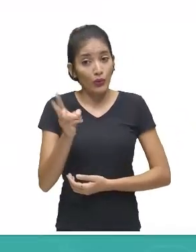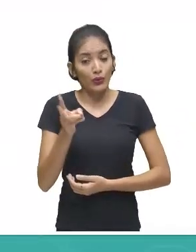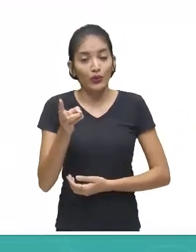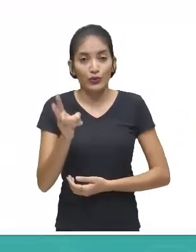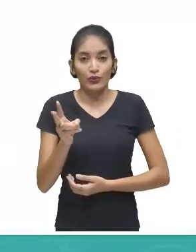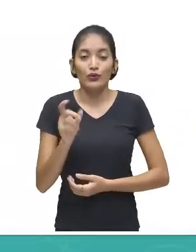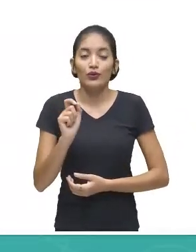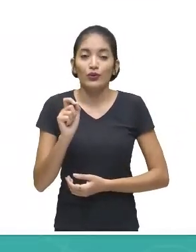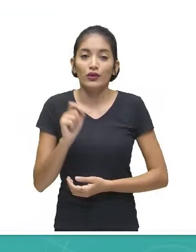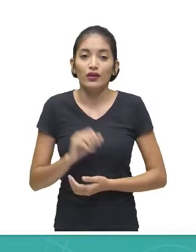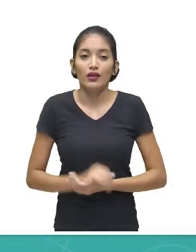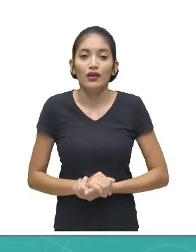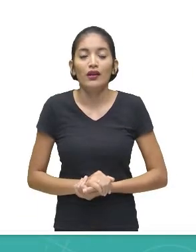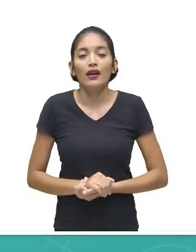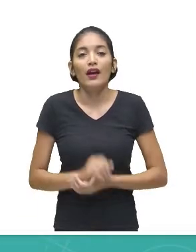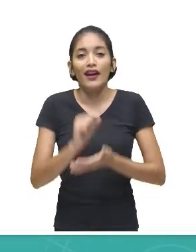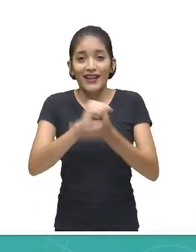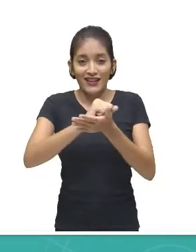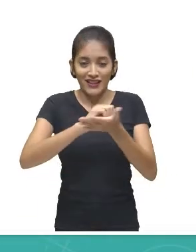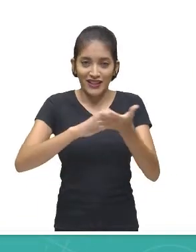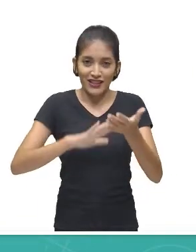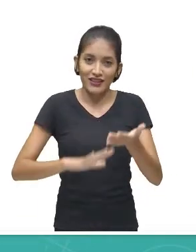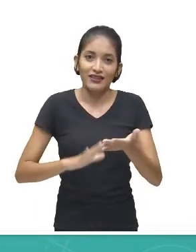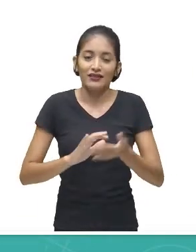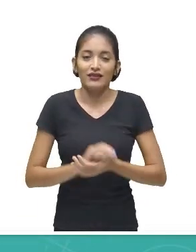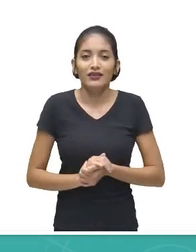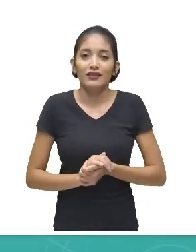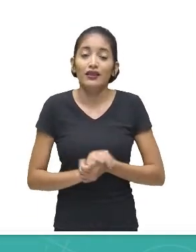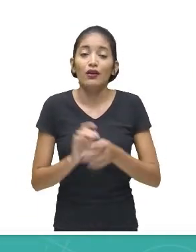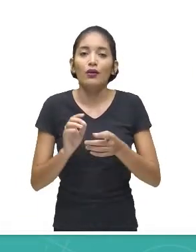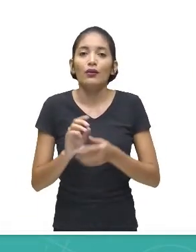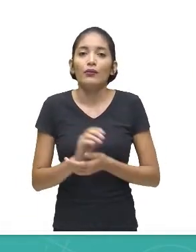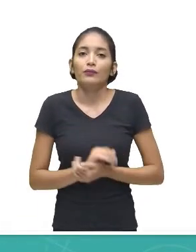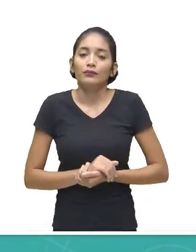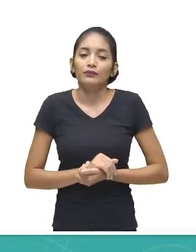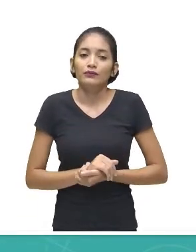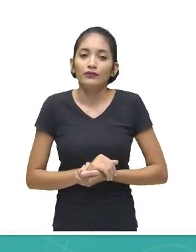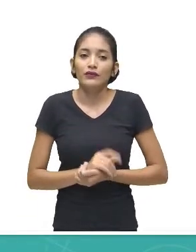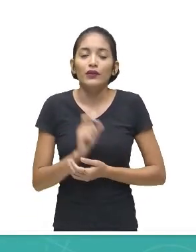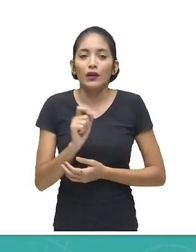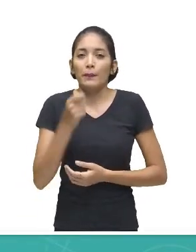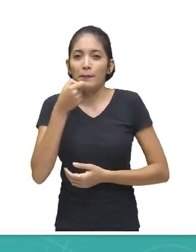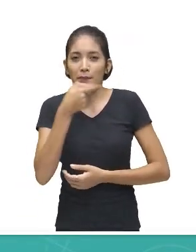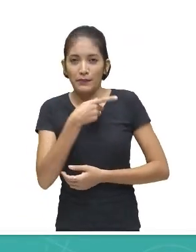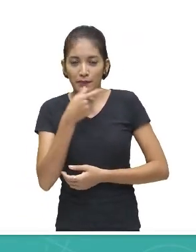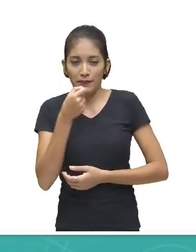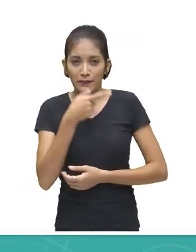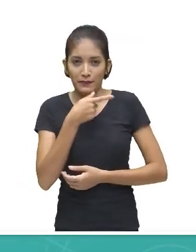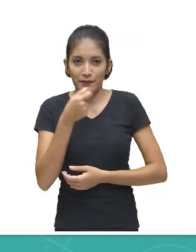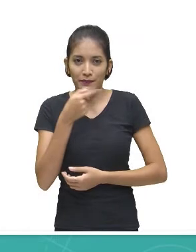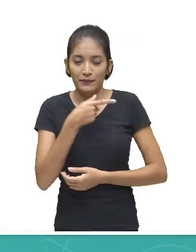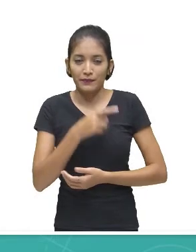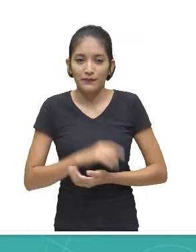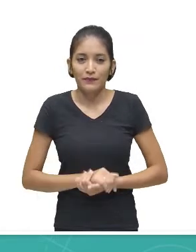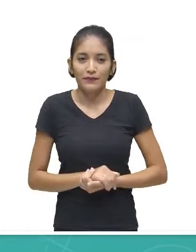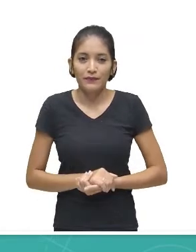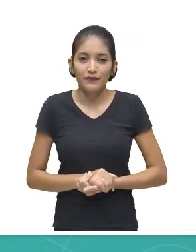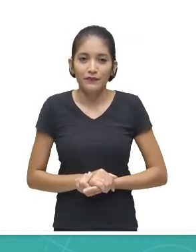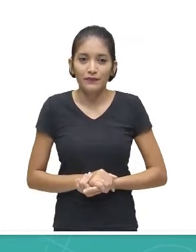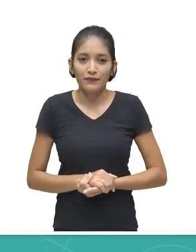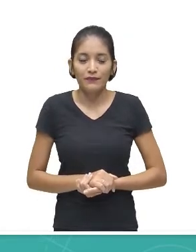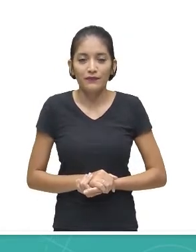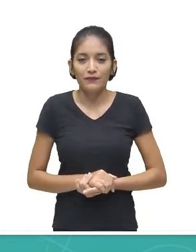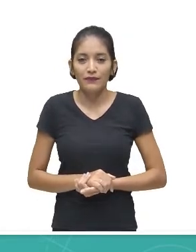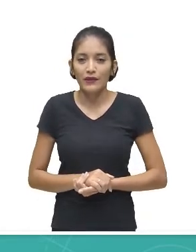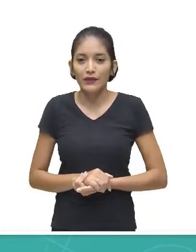para mais uma história, mais uma piada, né? Uma anedota, vamos